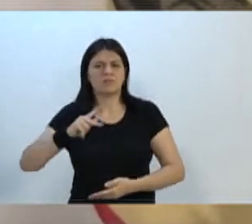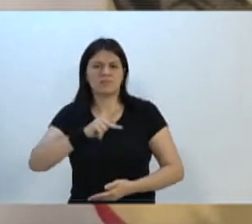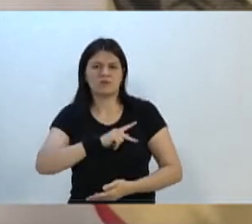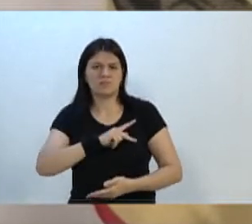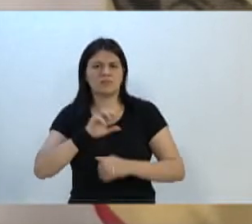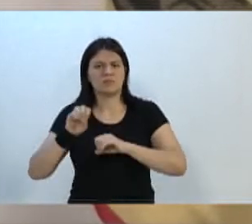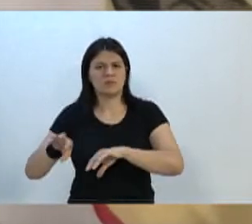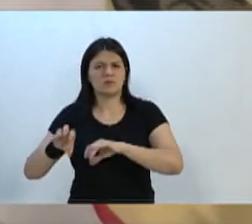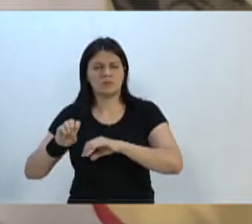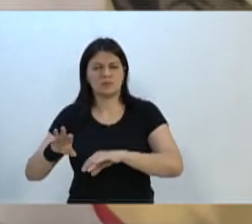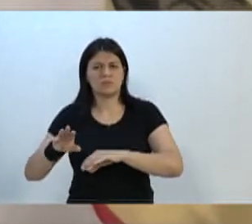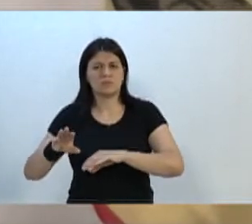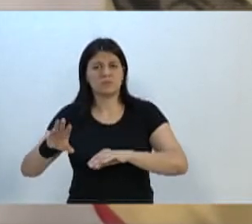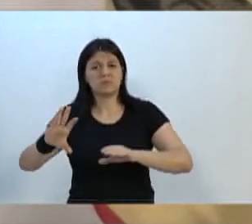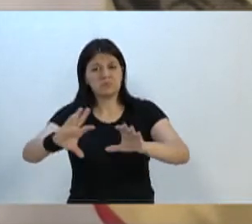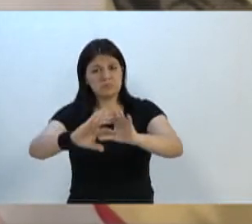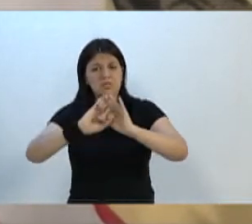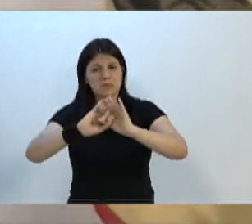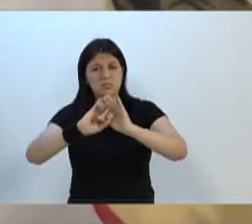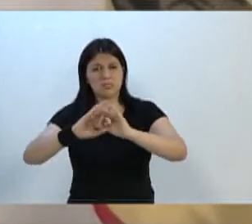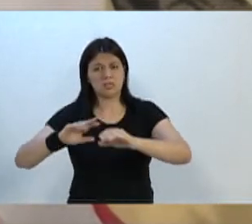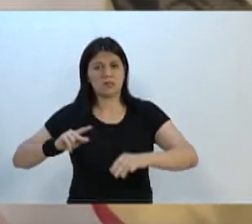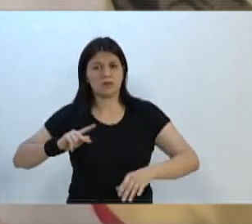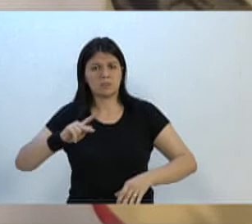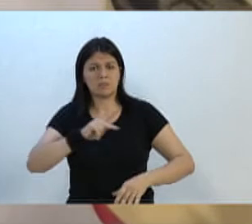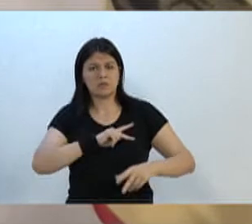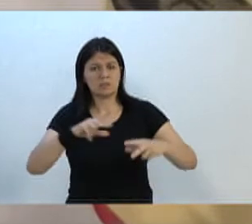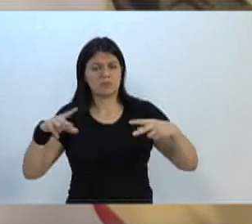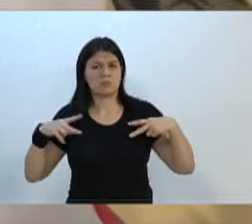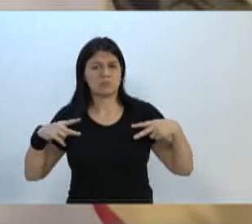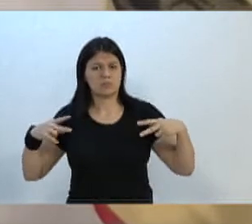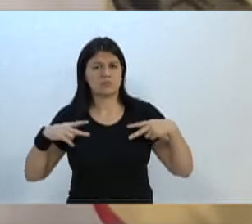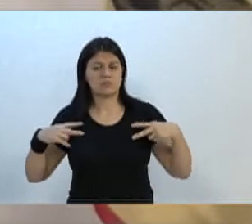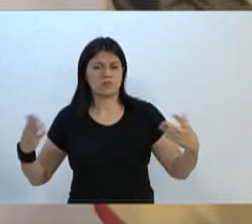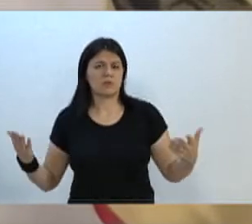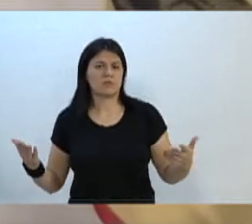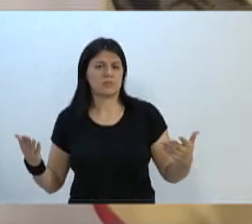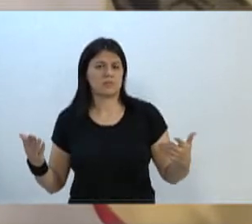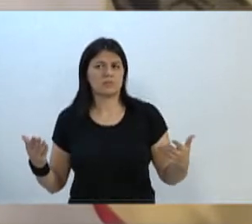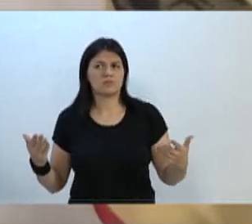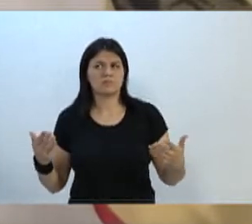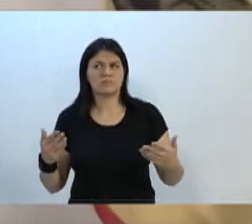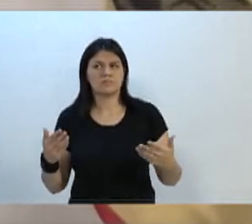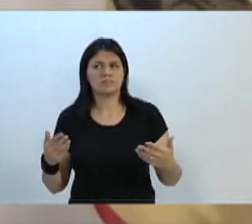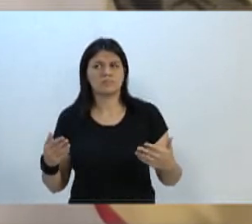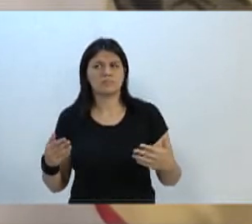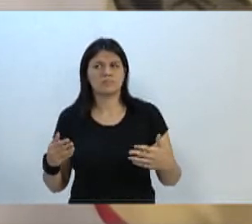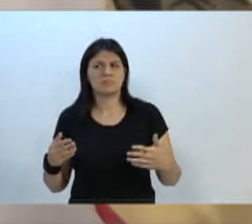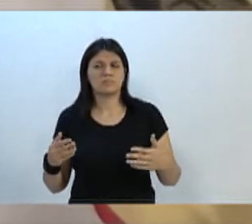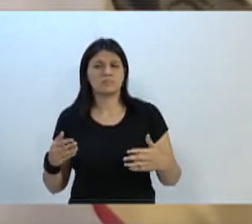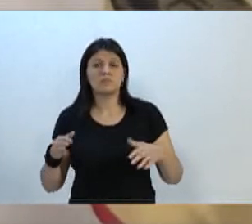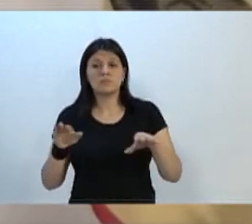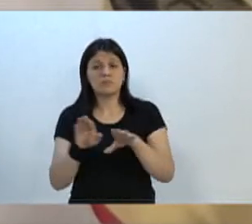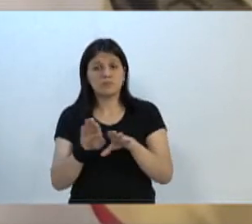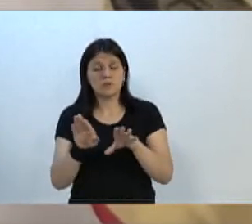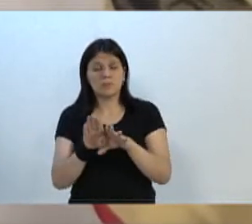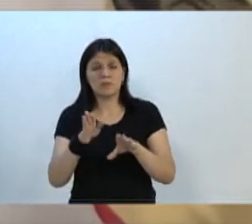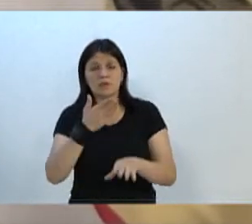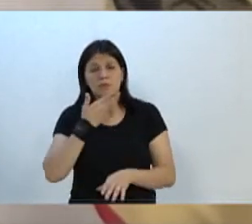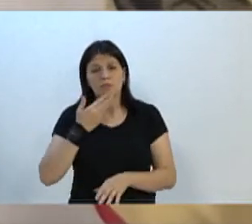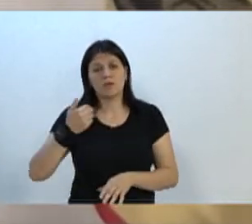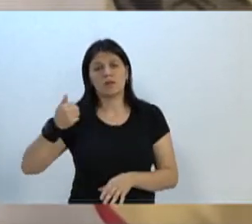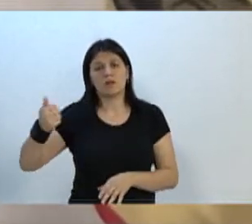através de parcerias público privadas privatizações concessões o mercado costuma ter maior eficiência